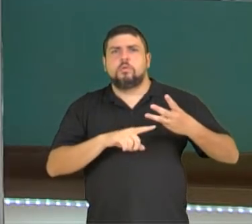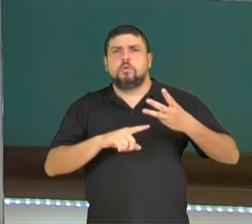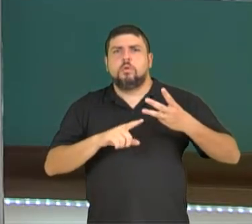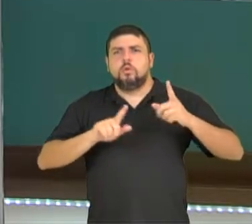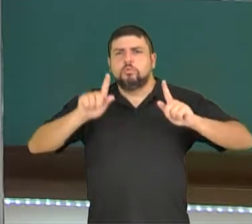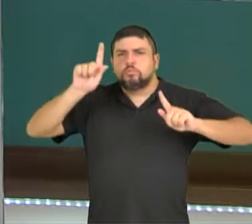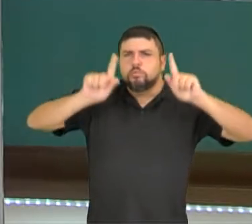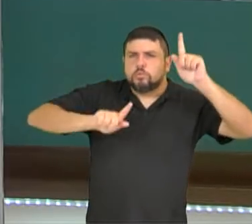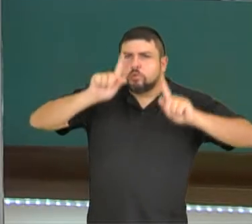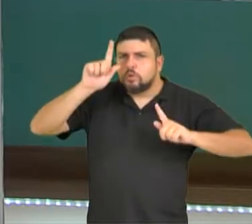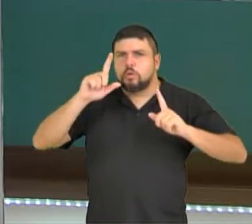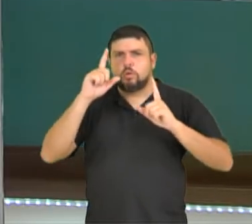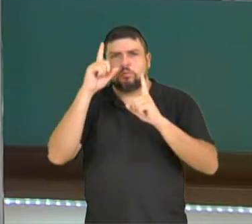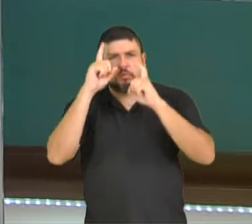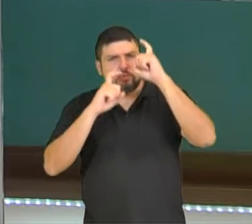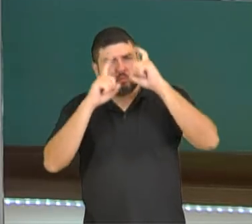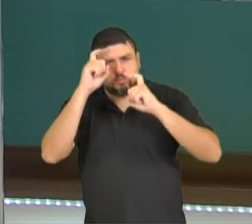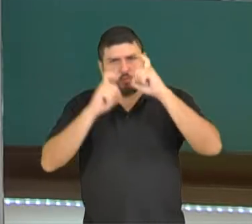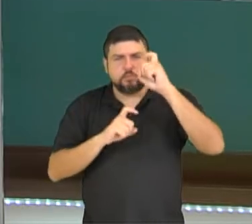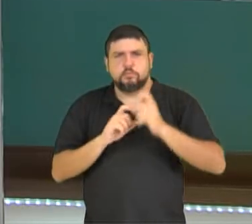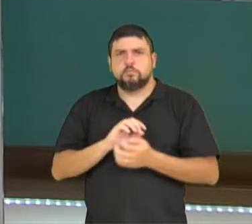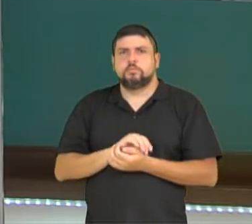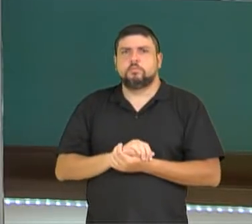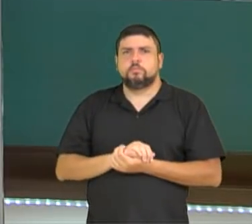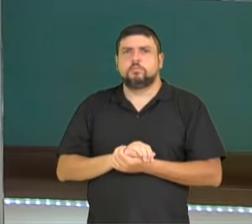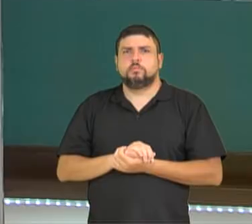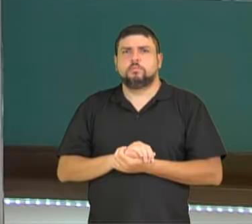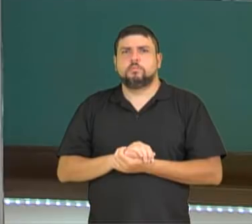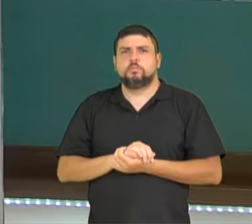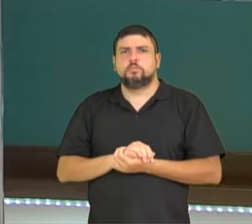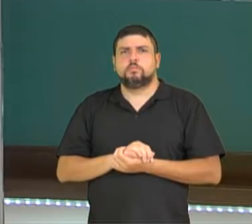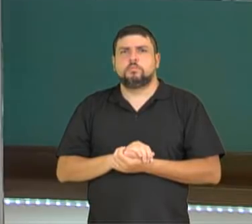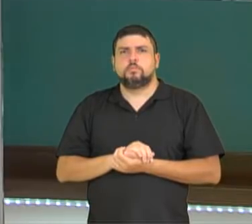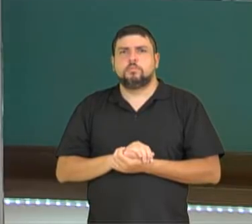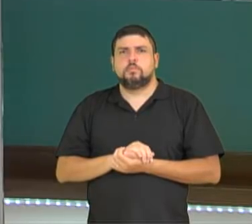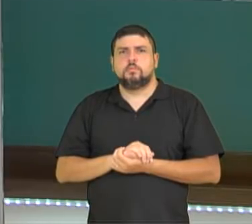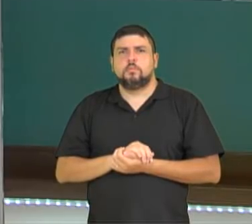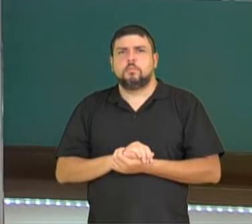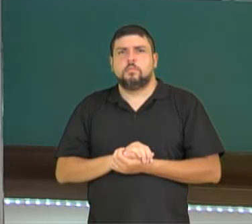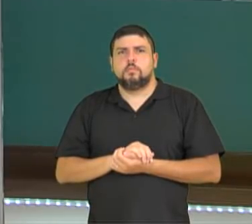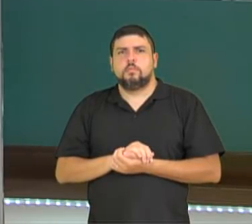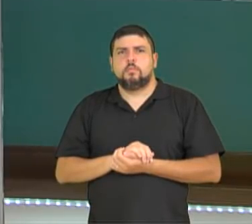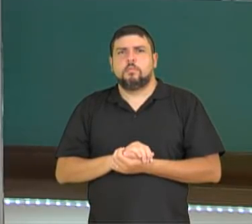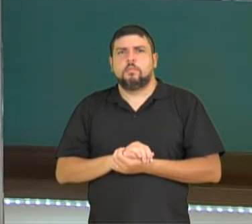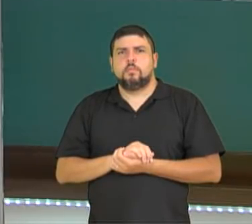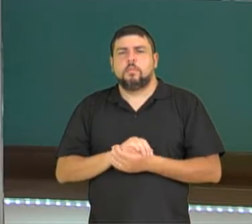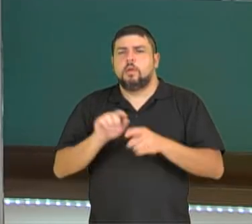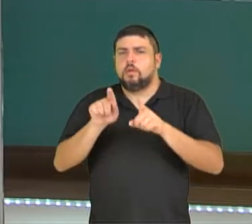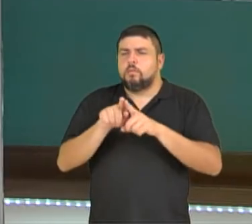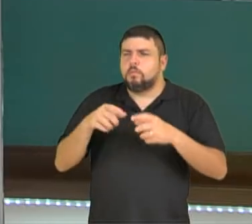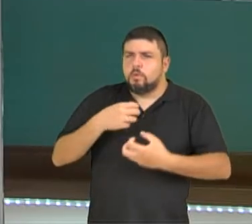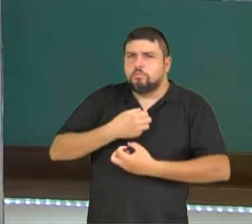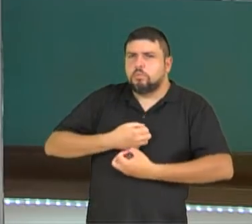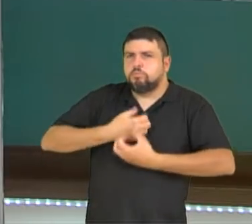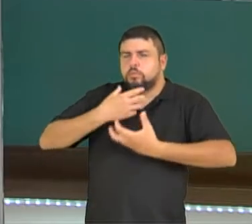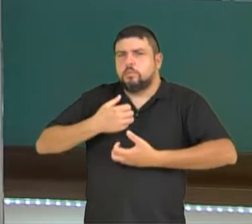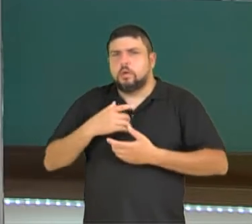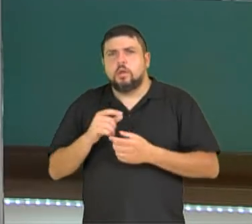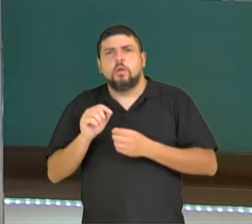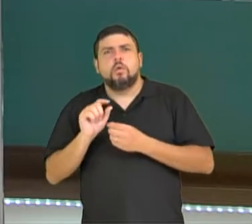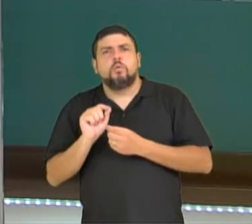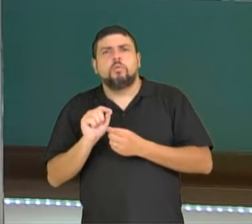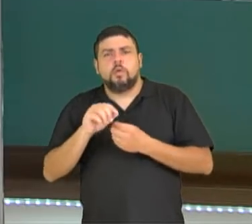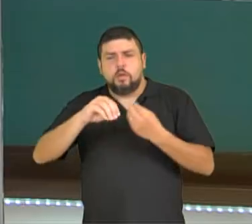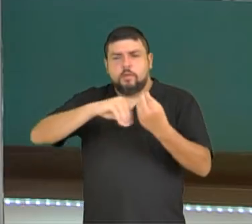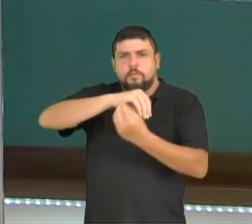também, das expressões. E o que é uma linguagem mista? é aquela que utiliza a linguagem verbal e